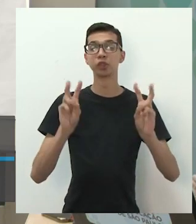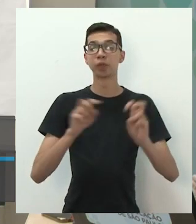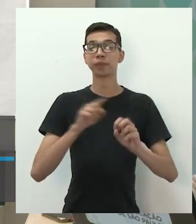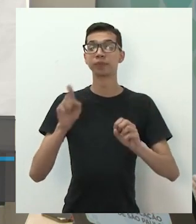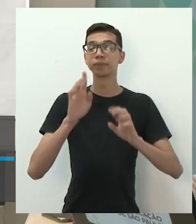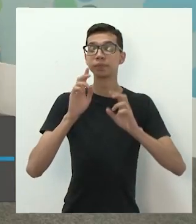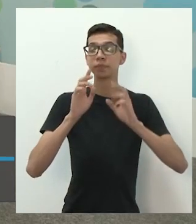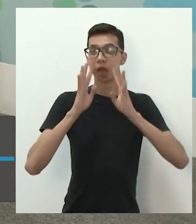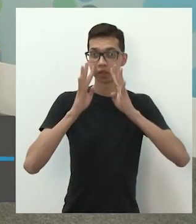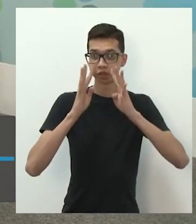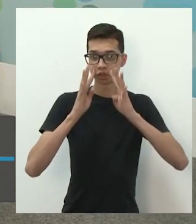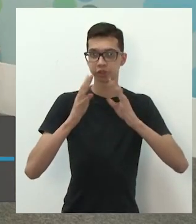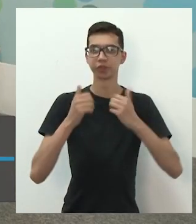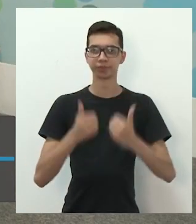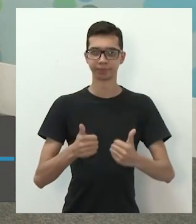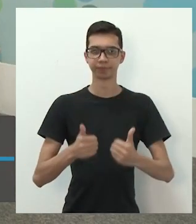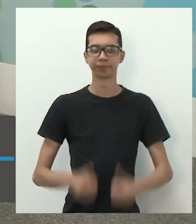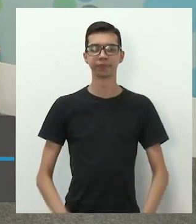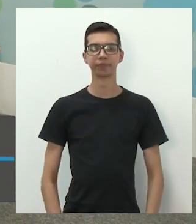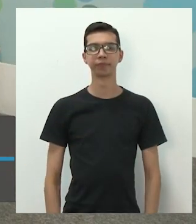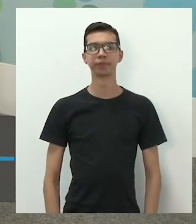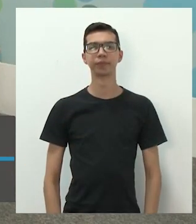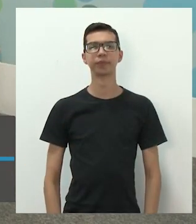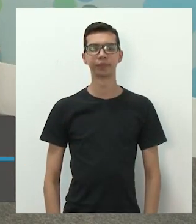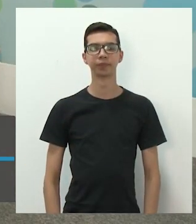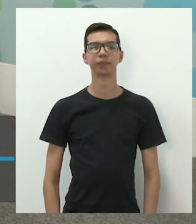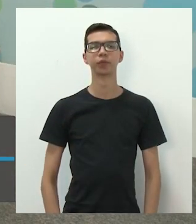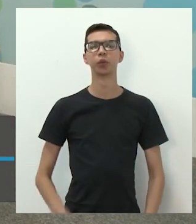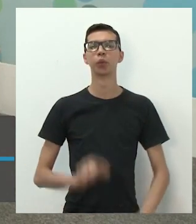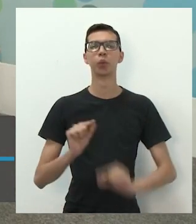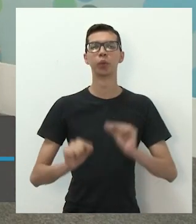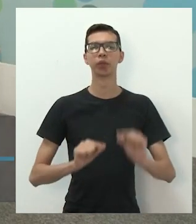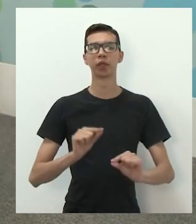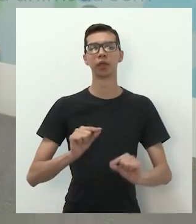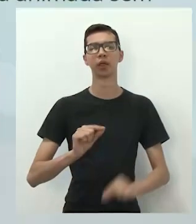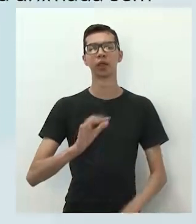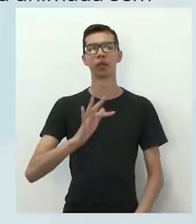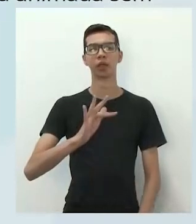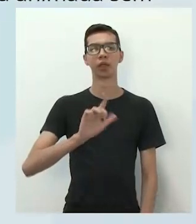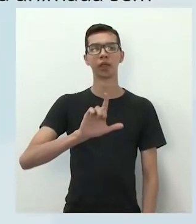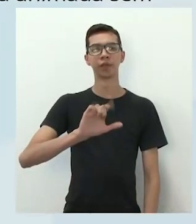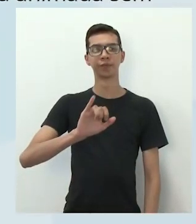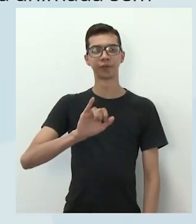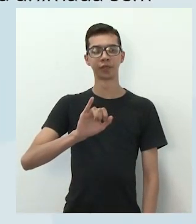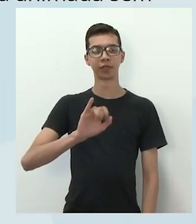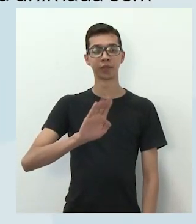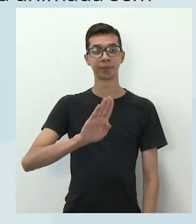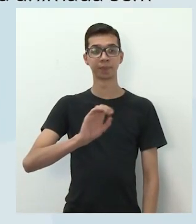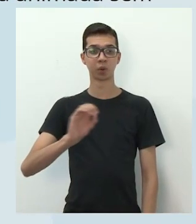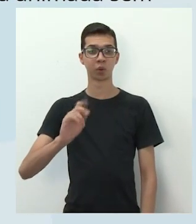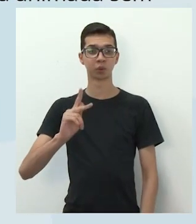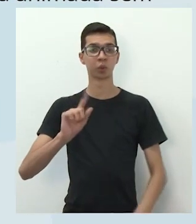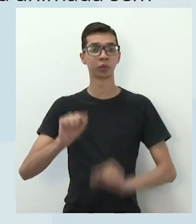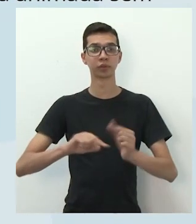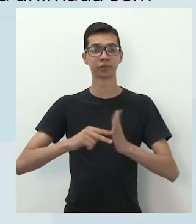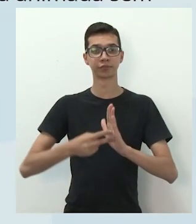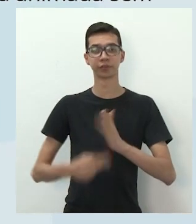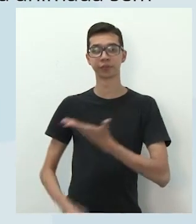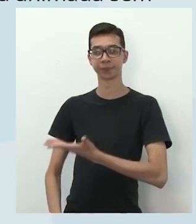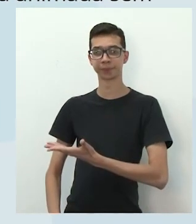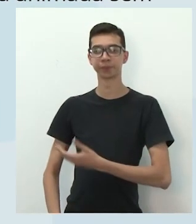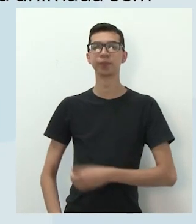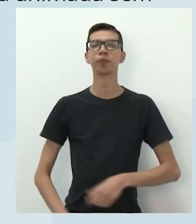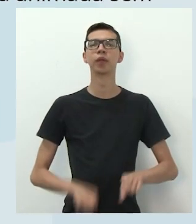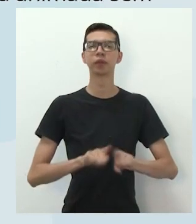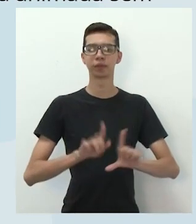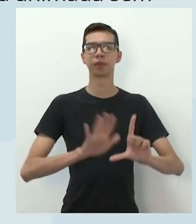bom? O folioscópio ou flipbook, tá? O que é? São imagens ou desenhos organizados sequencialmente